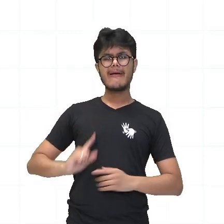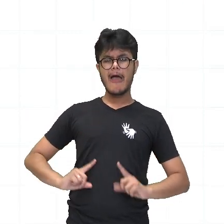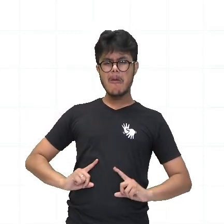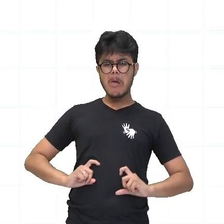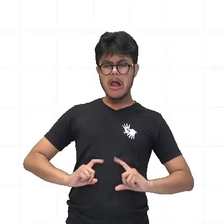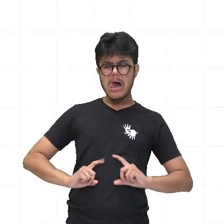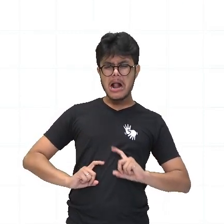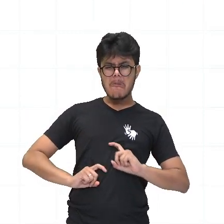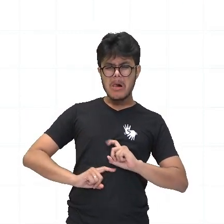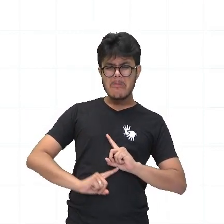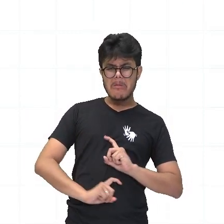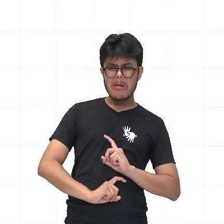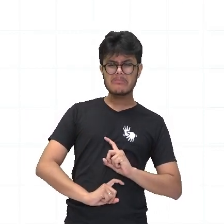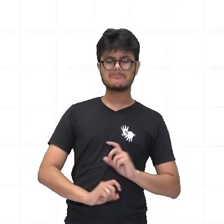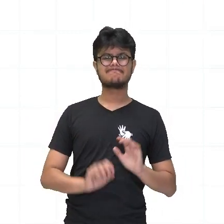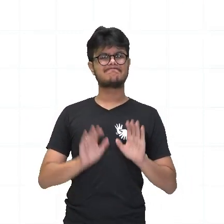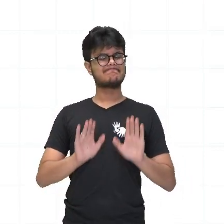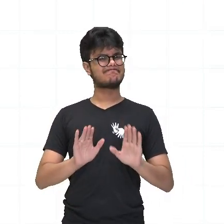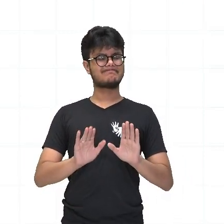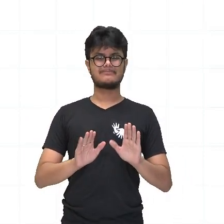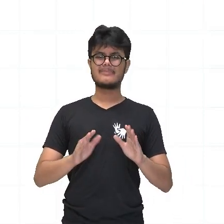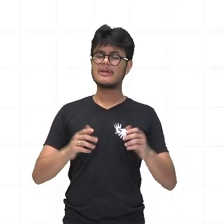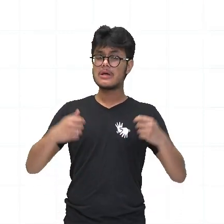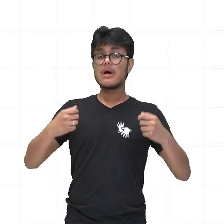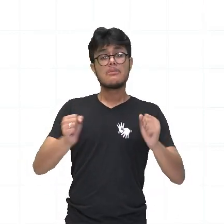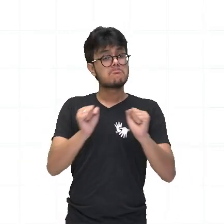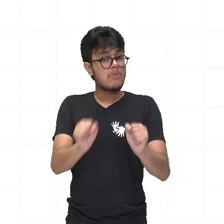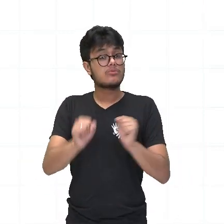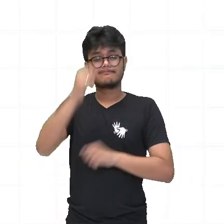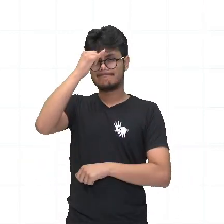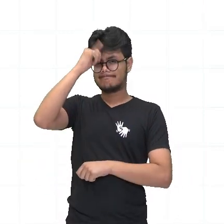principalmente podem ser evitados com filtragem da